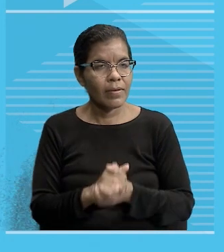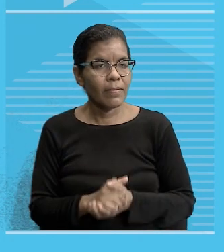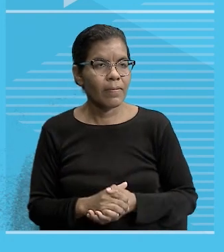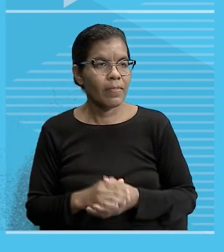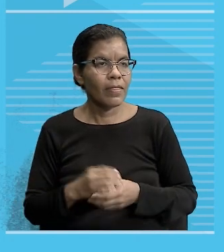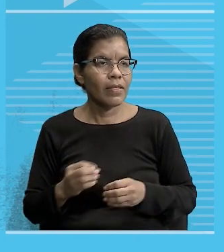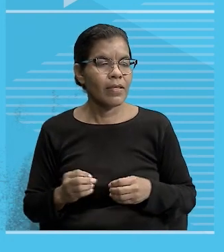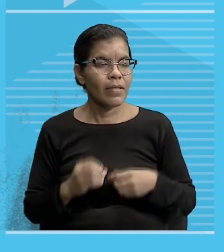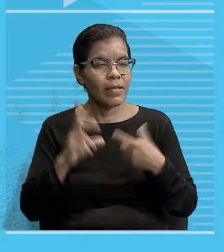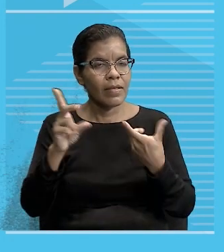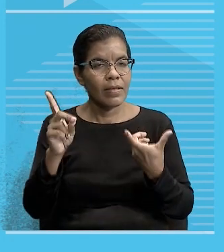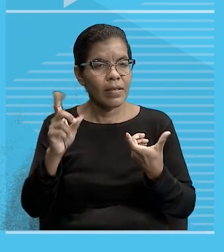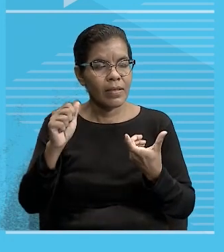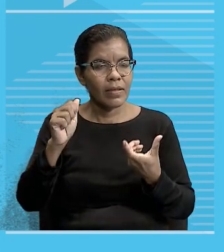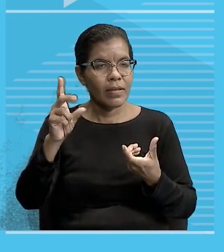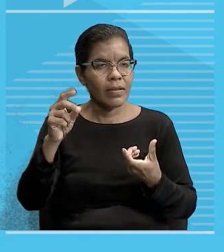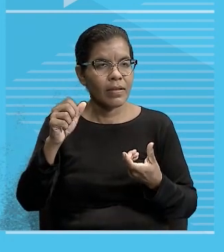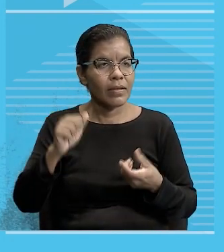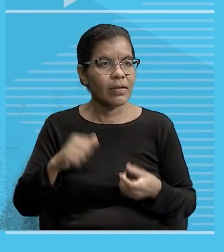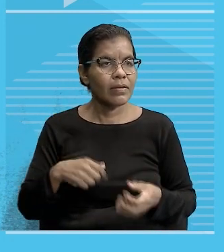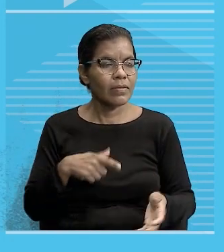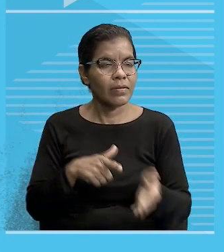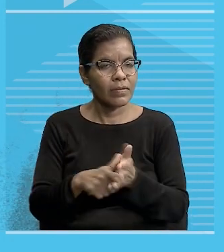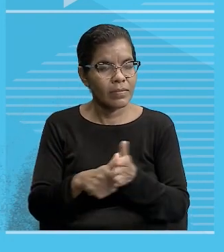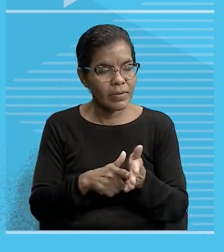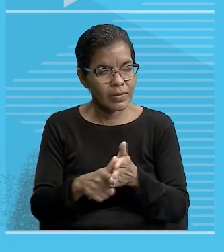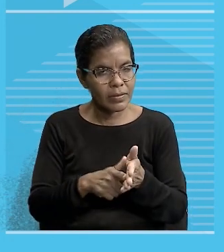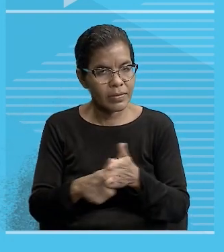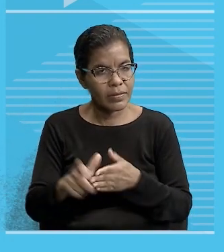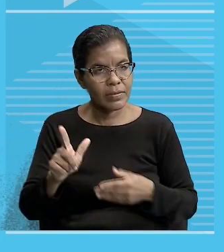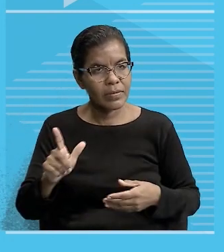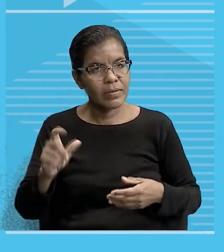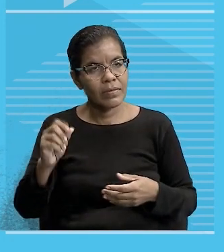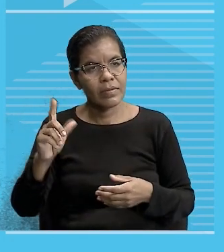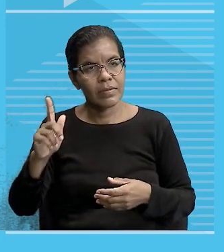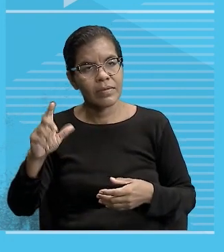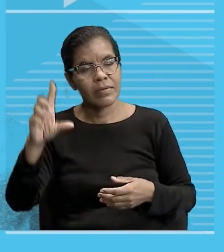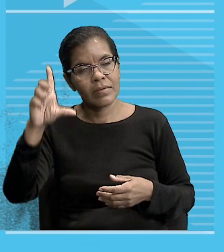dados se você pesquisa no Google moto